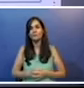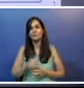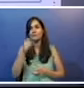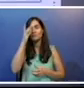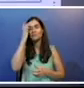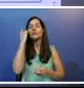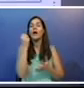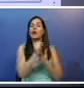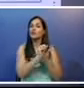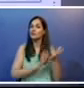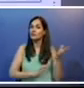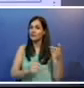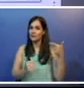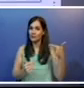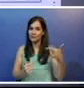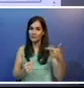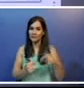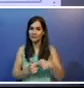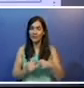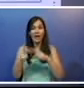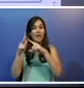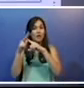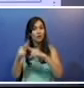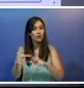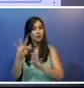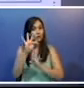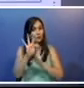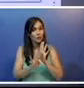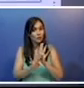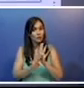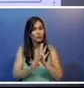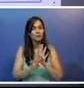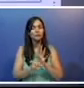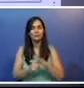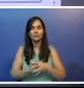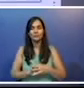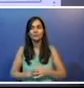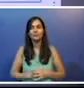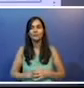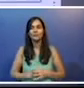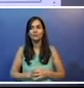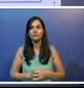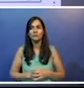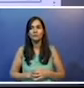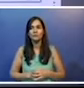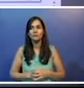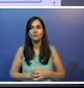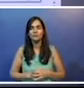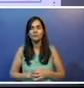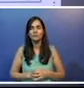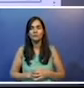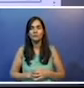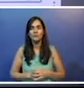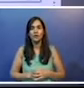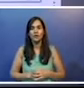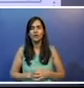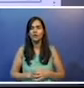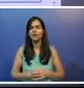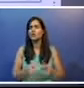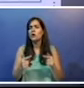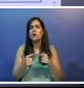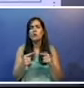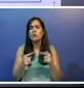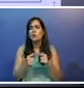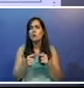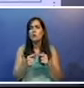Atividade 2. Revise o texto que você produziu no item 2 da sua seção de atividade, de acordo com o